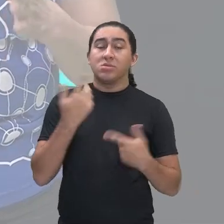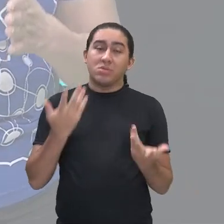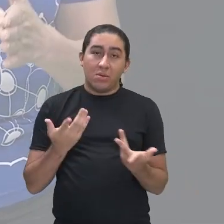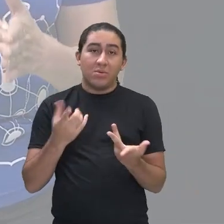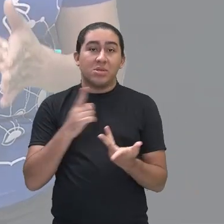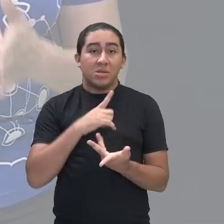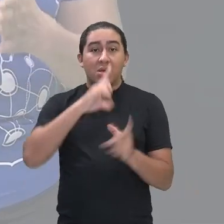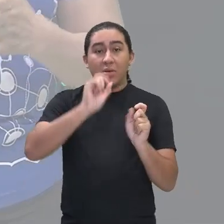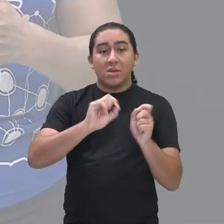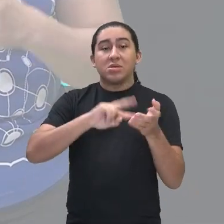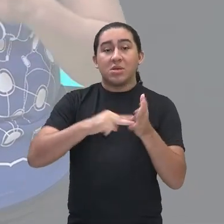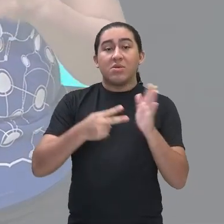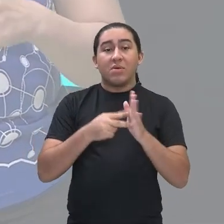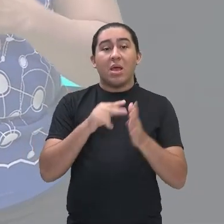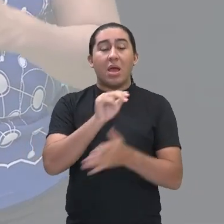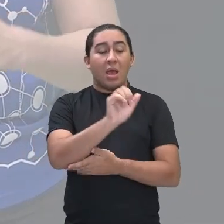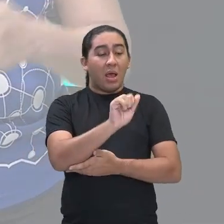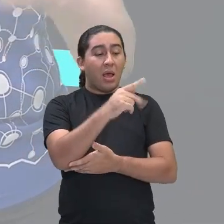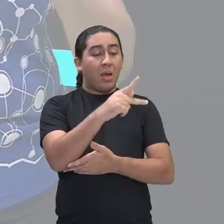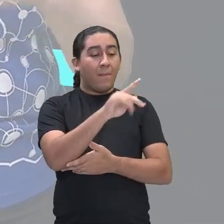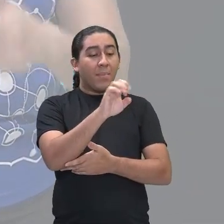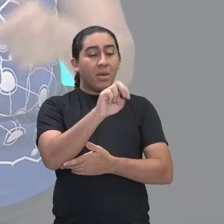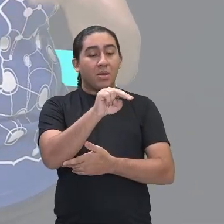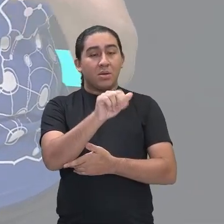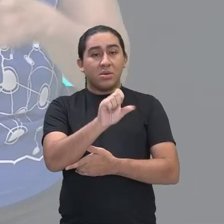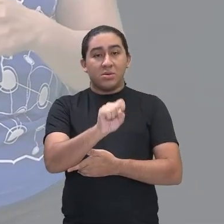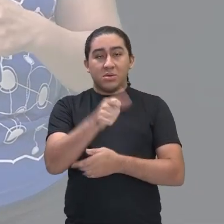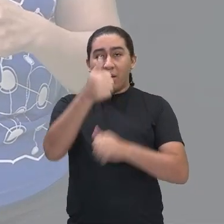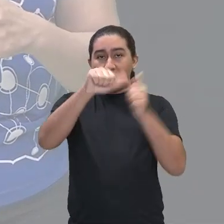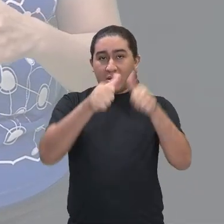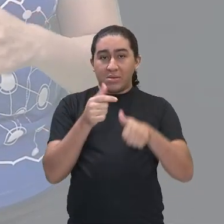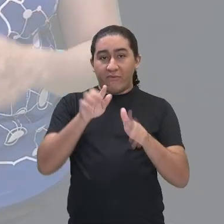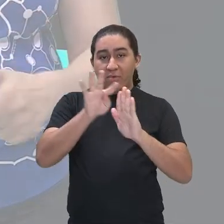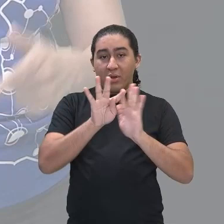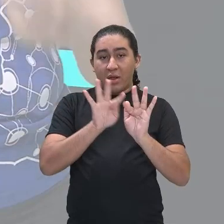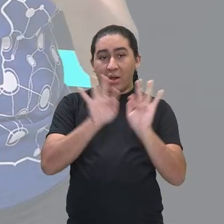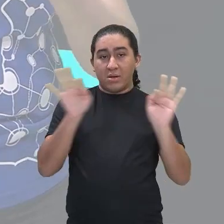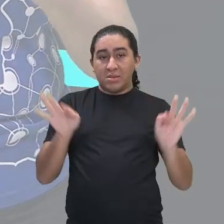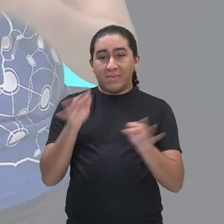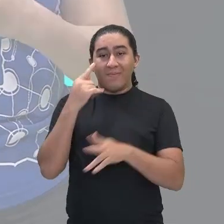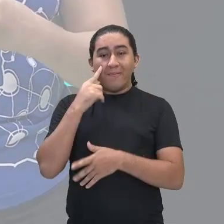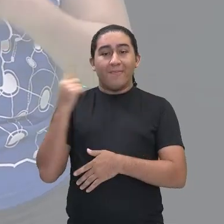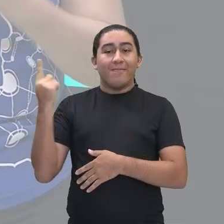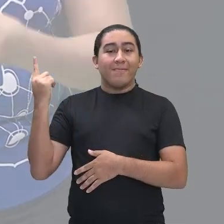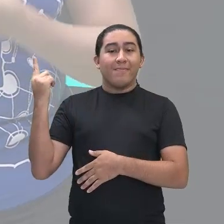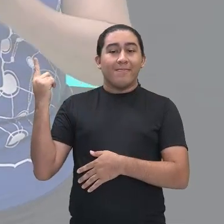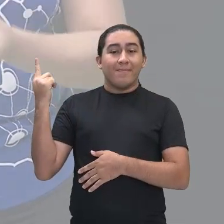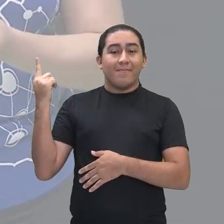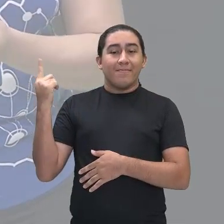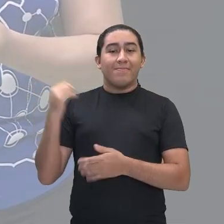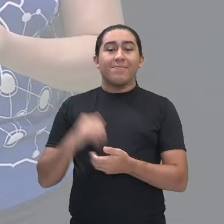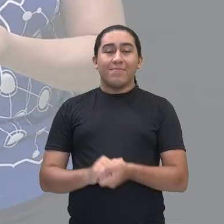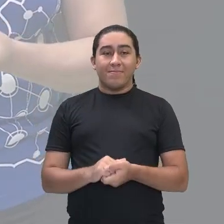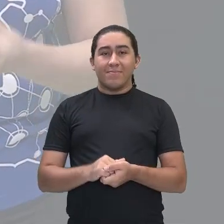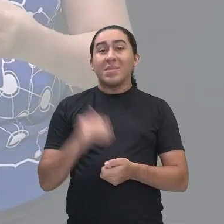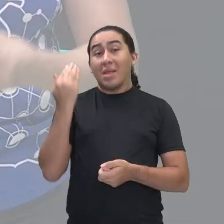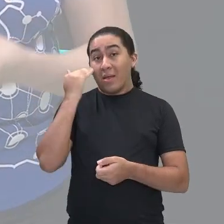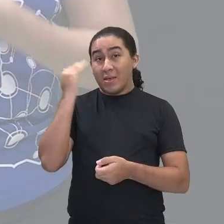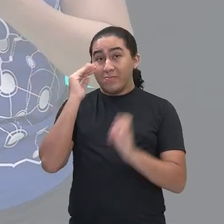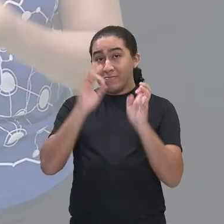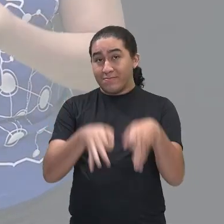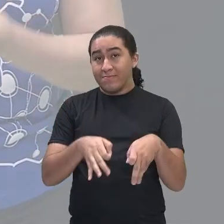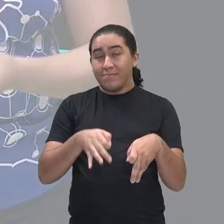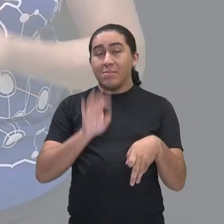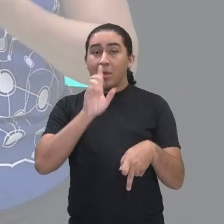é o seguinte: eu apenas queria que você soubesse, né? Um desejo, vocês compreendem, né? Que é